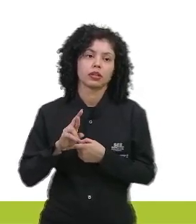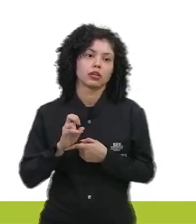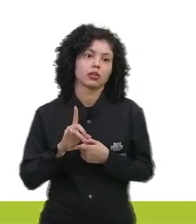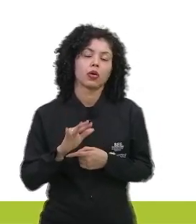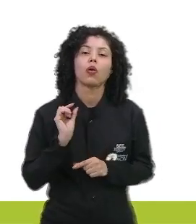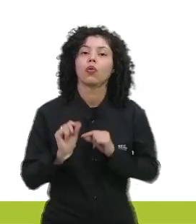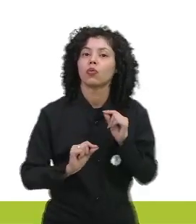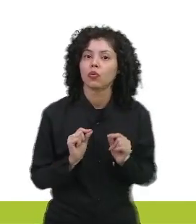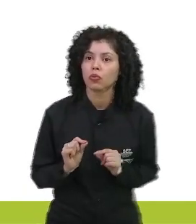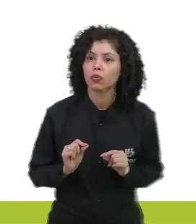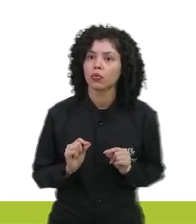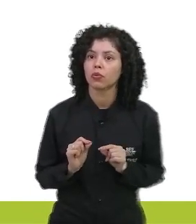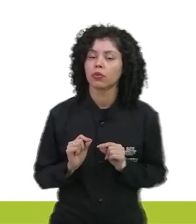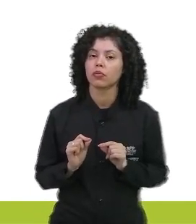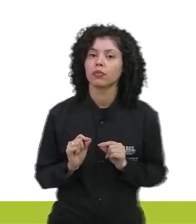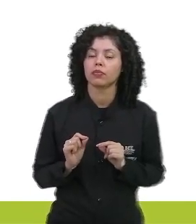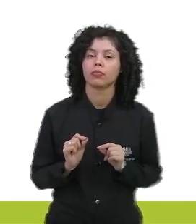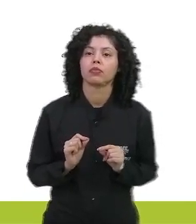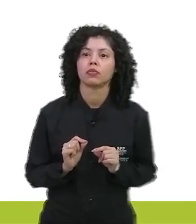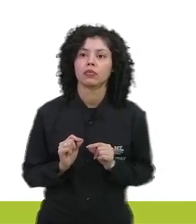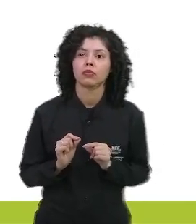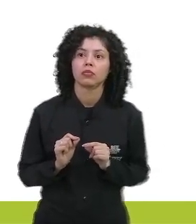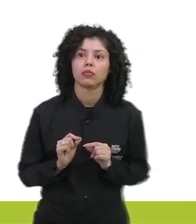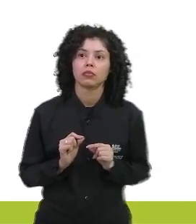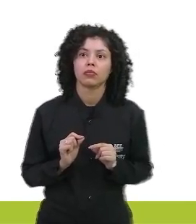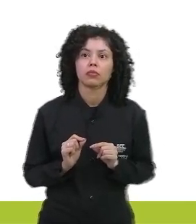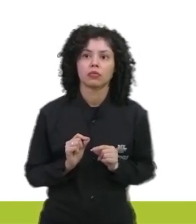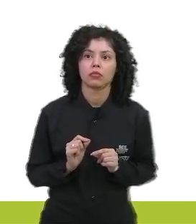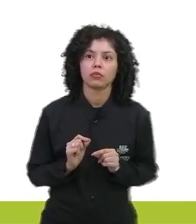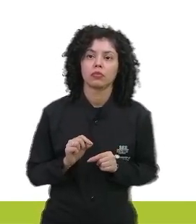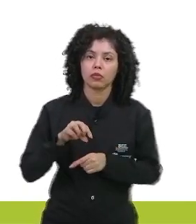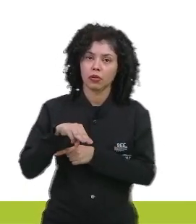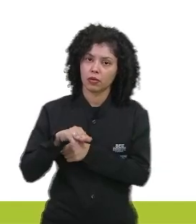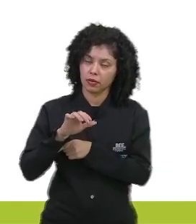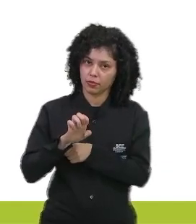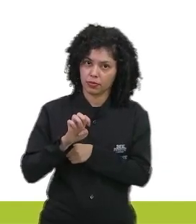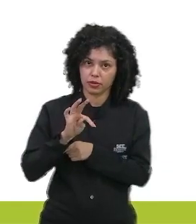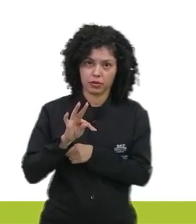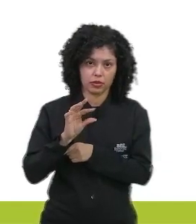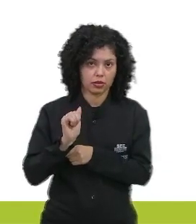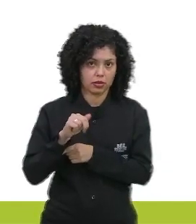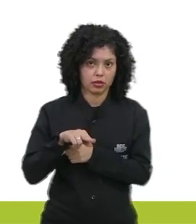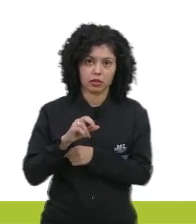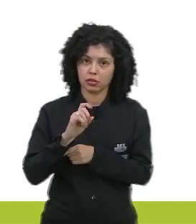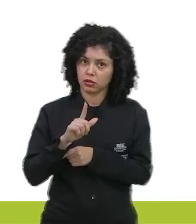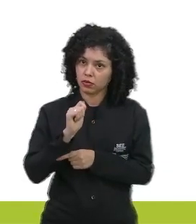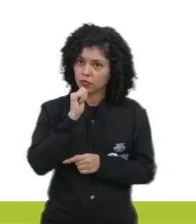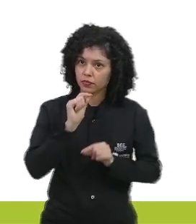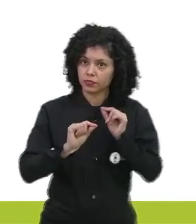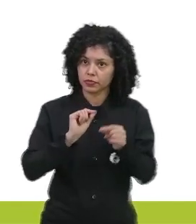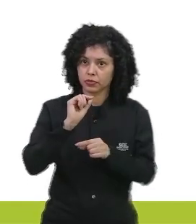que é o metanol? Vamos puxar uma setinha aqui. O metanol, ele é